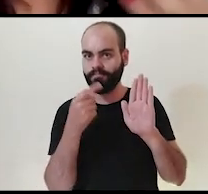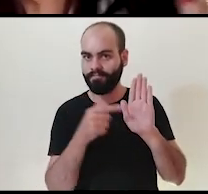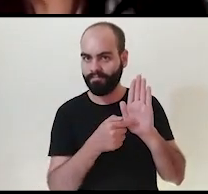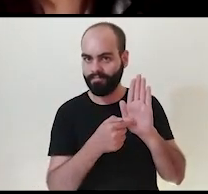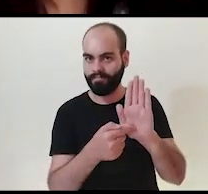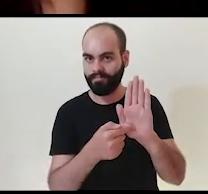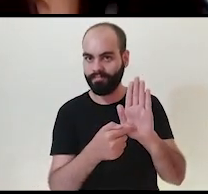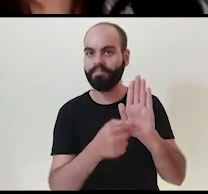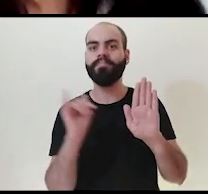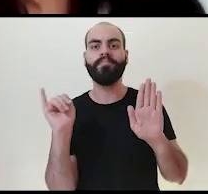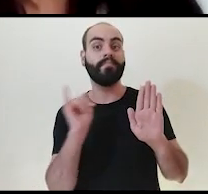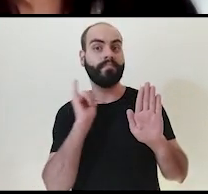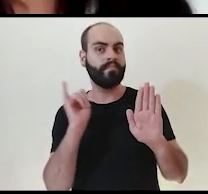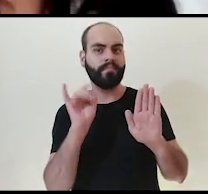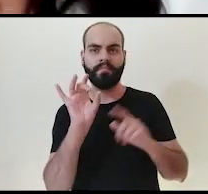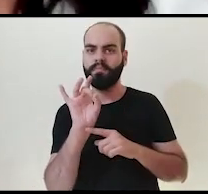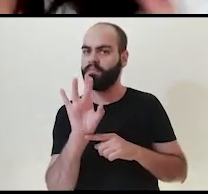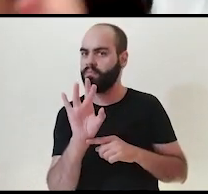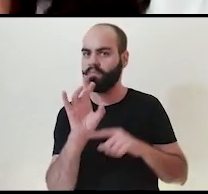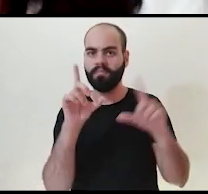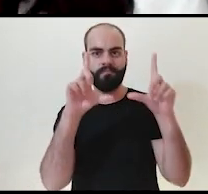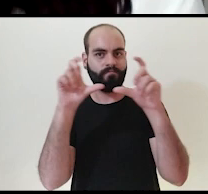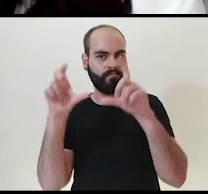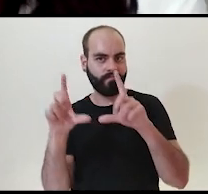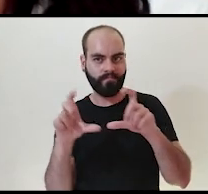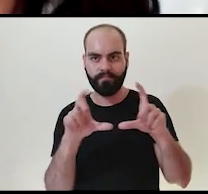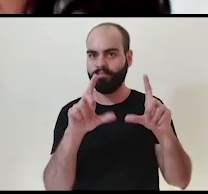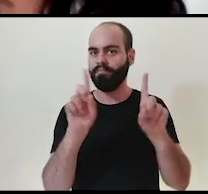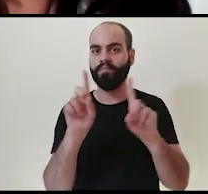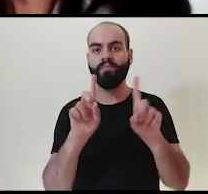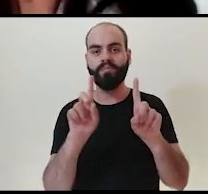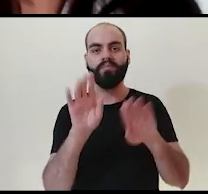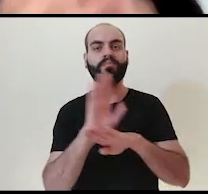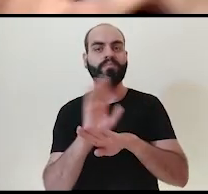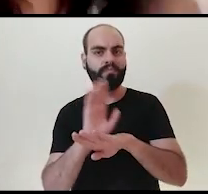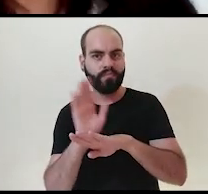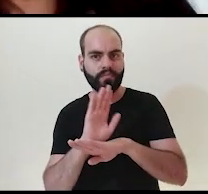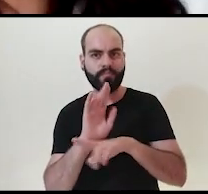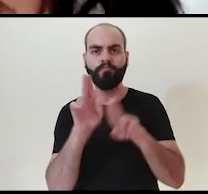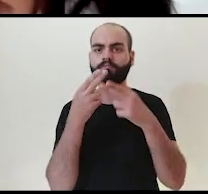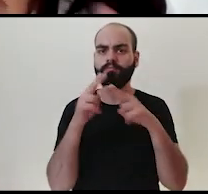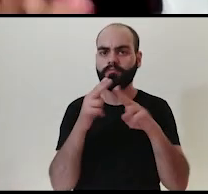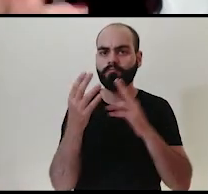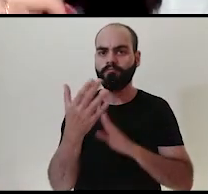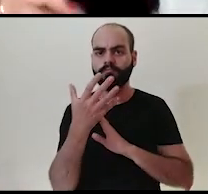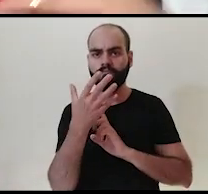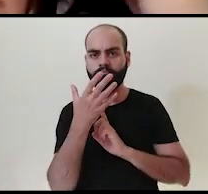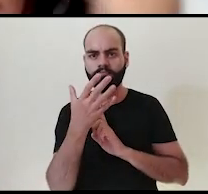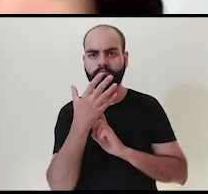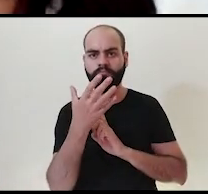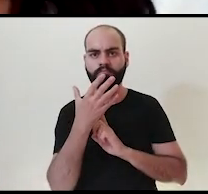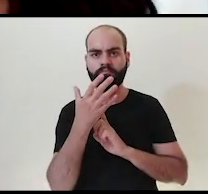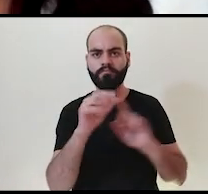não tem a ver só com a fotografia, como ela disse. É um filme com uma boa fotografia, é uma música que te inspira, é